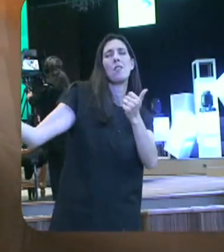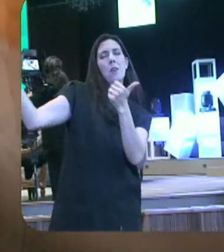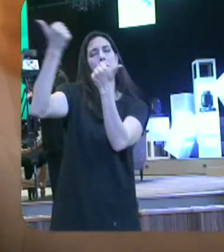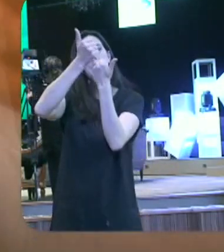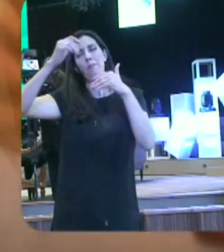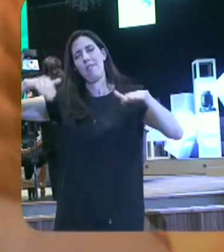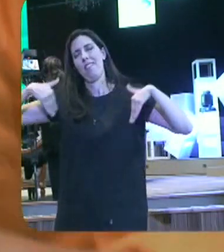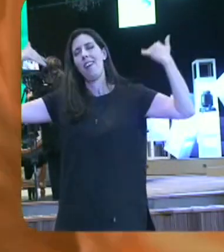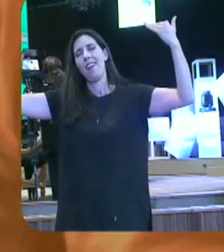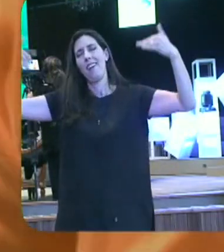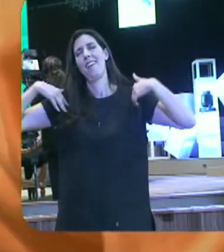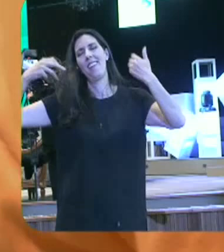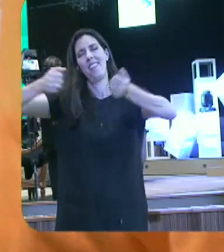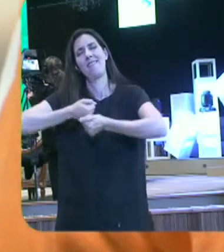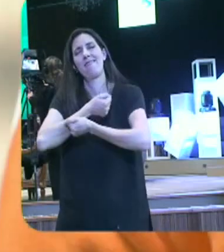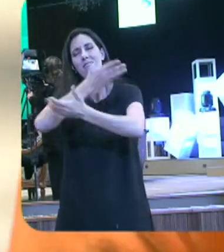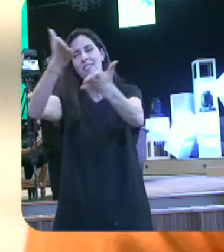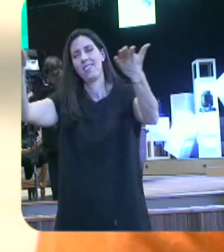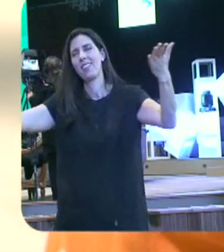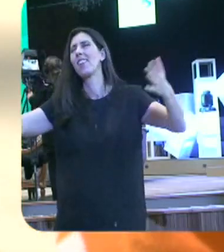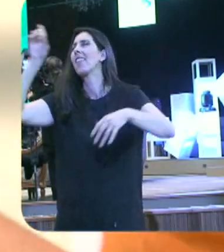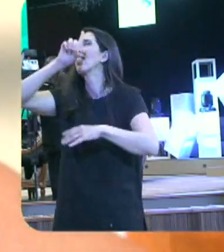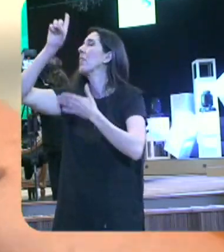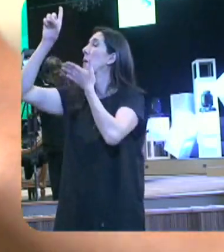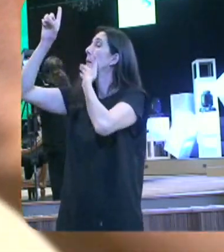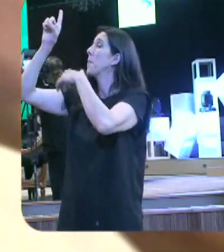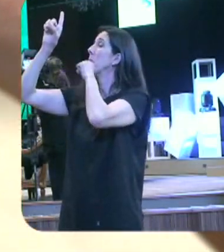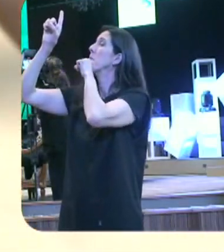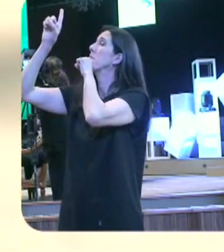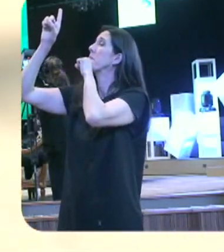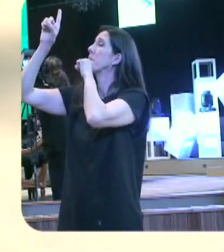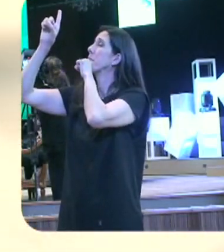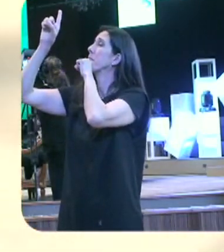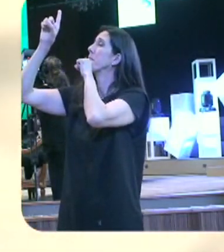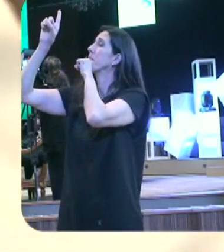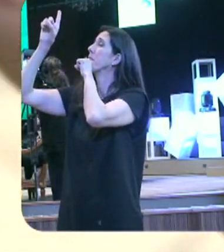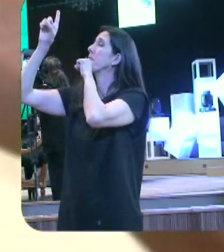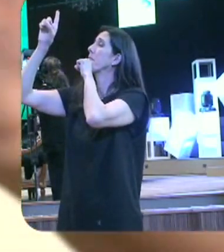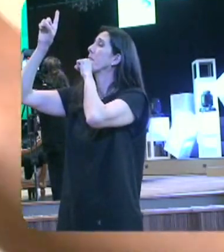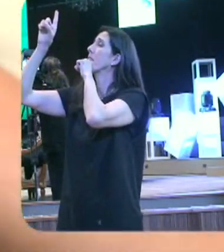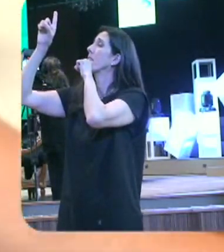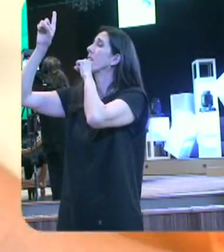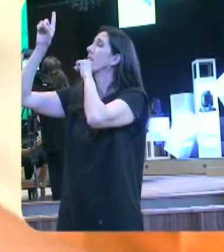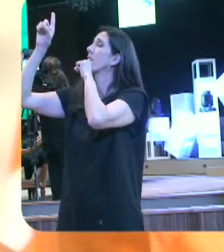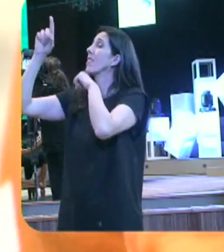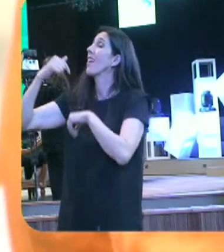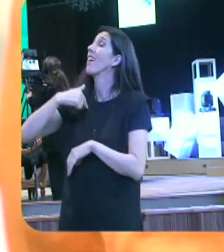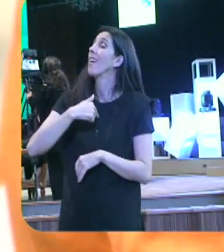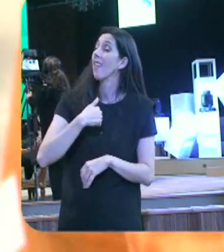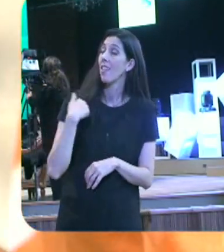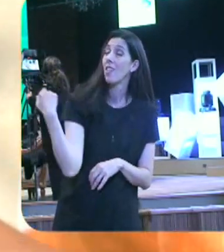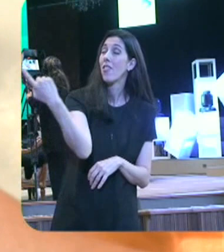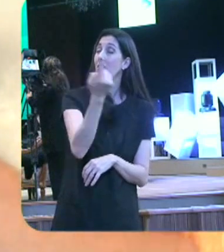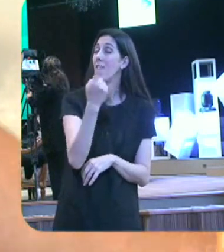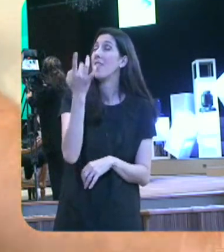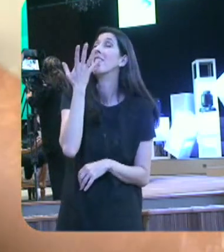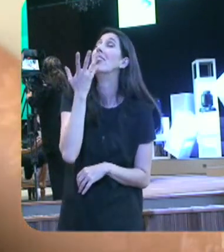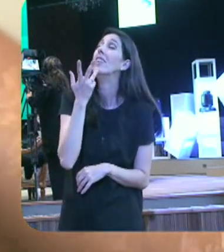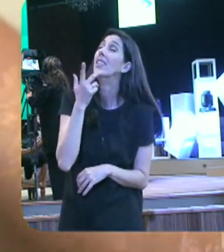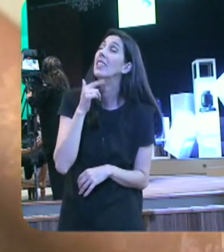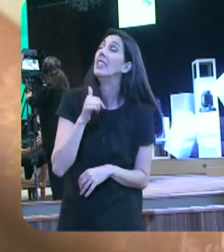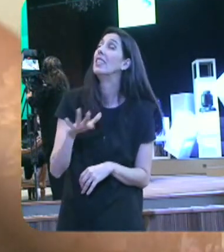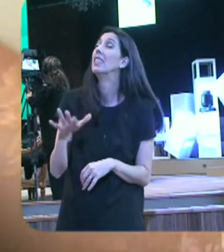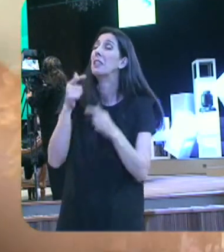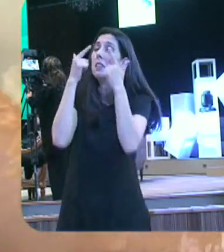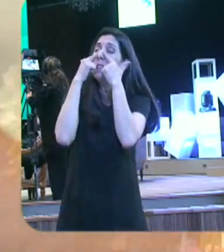Senhor sobre os teus filhos. Ó Pai, como uma criança